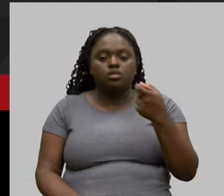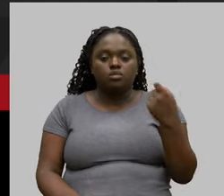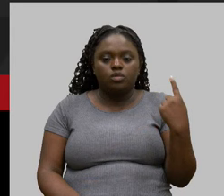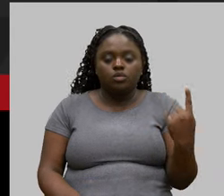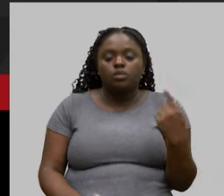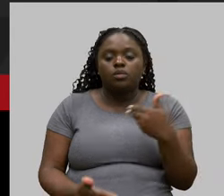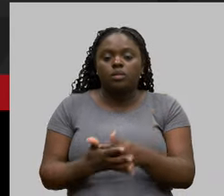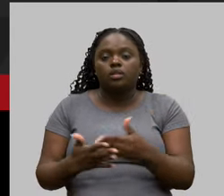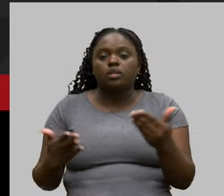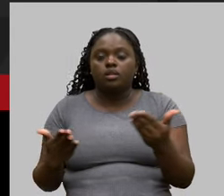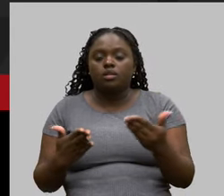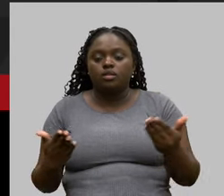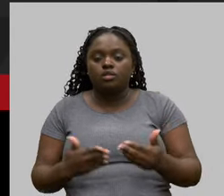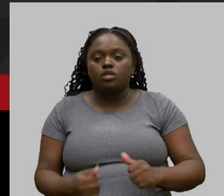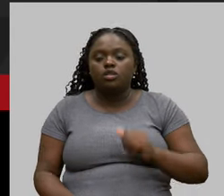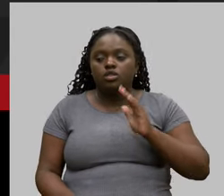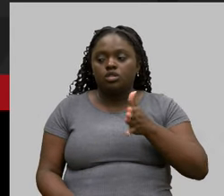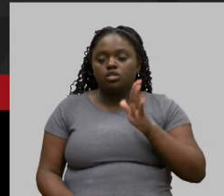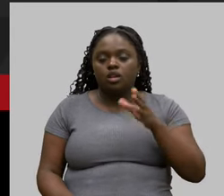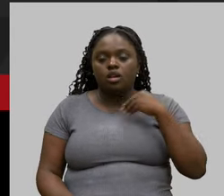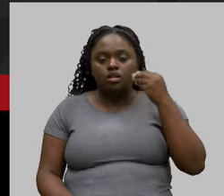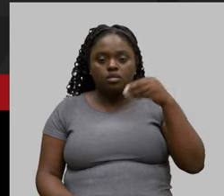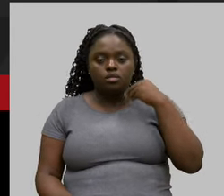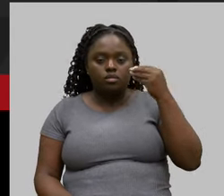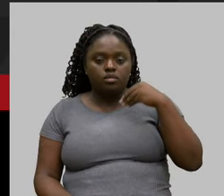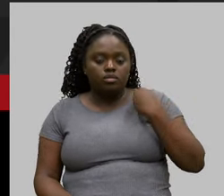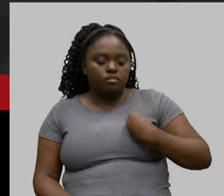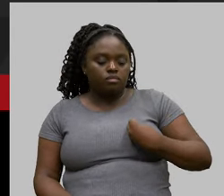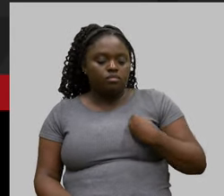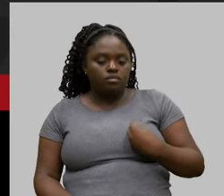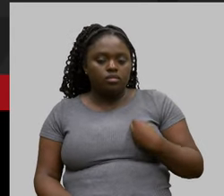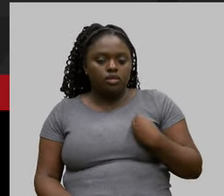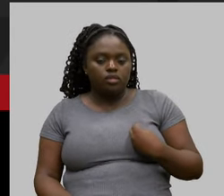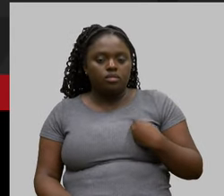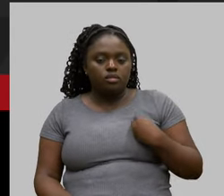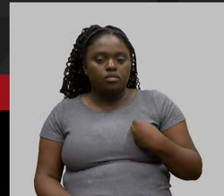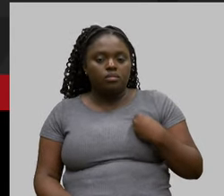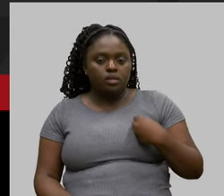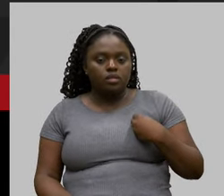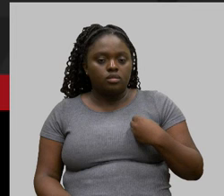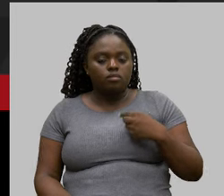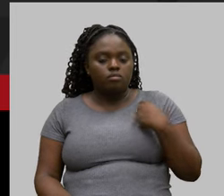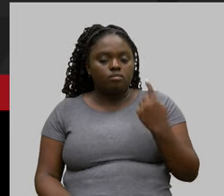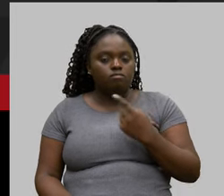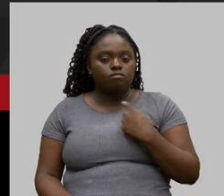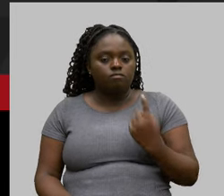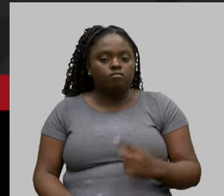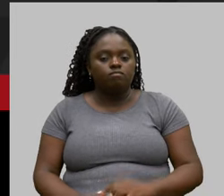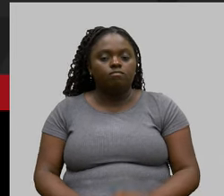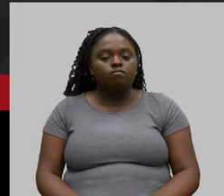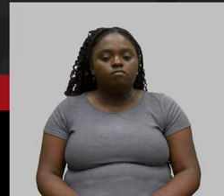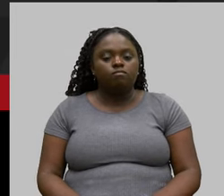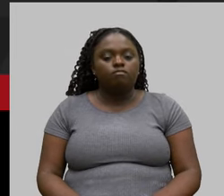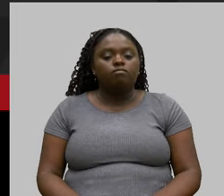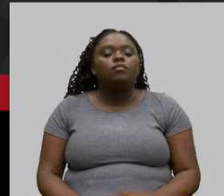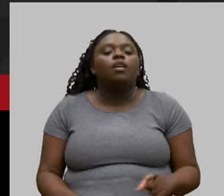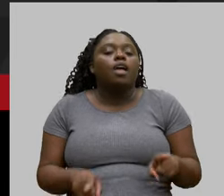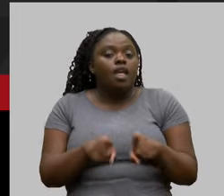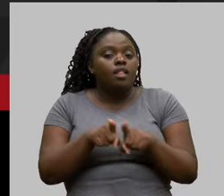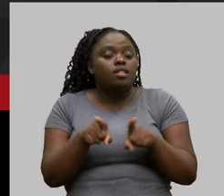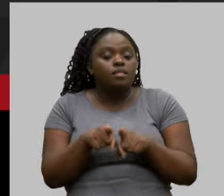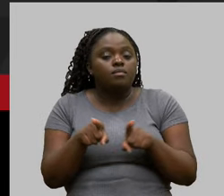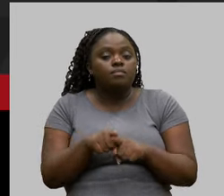2001 já é uma experiência de participação desse segmento nosso dos regimes próprios e o cnrps foi criado